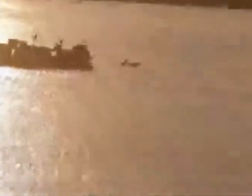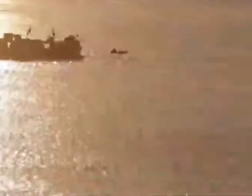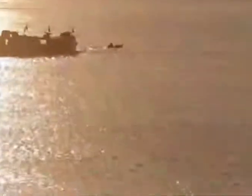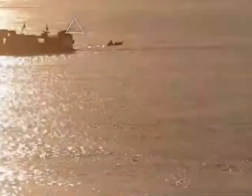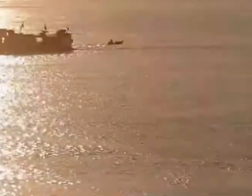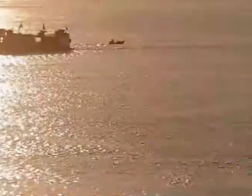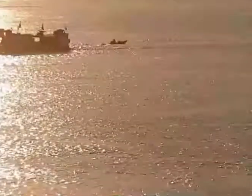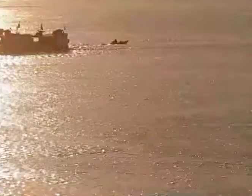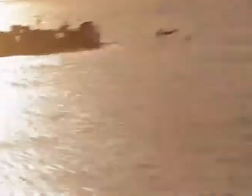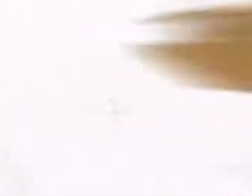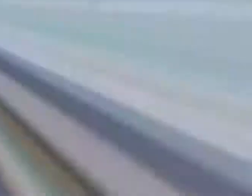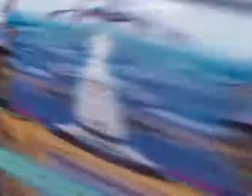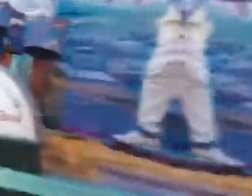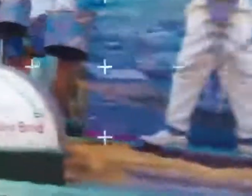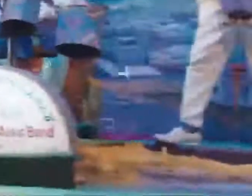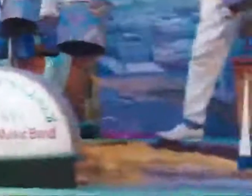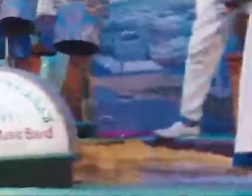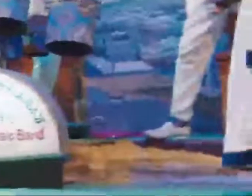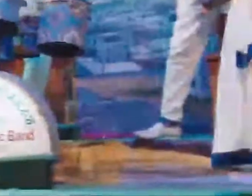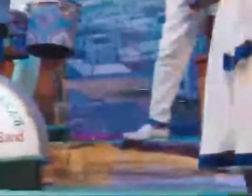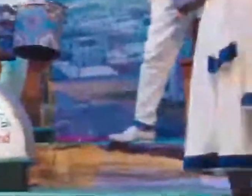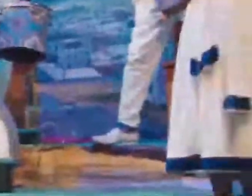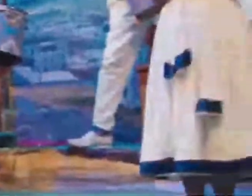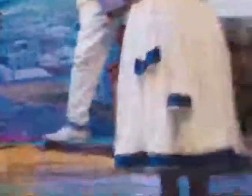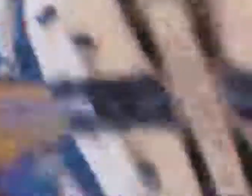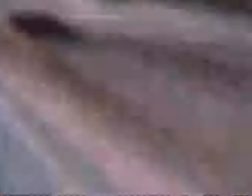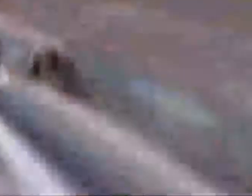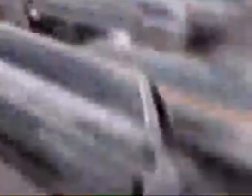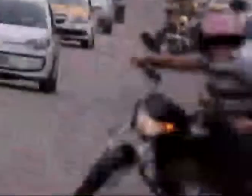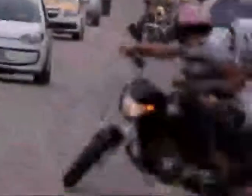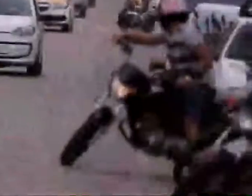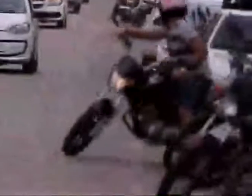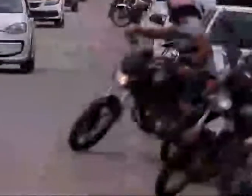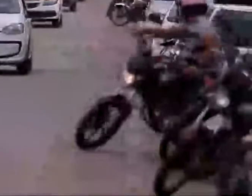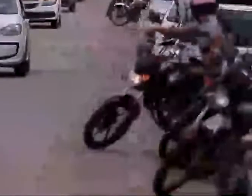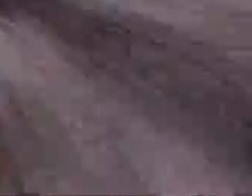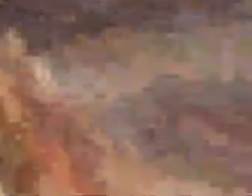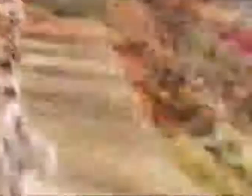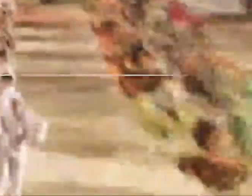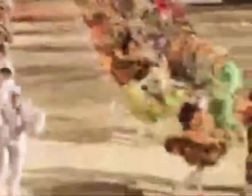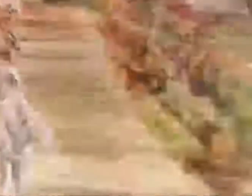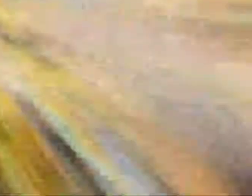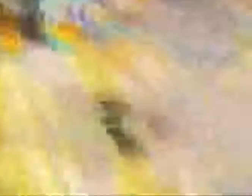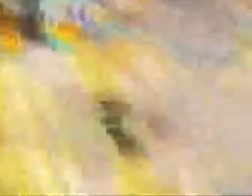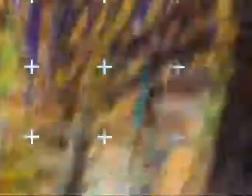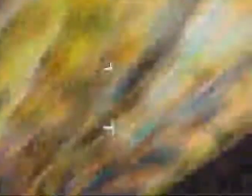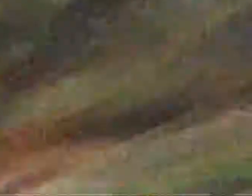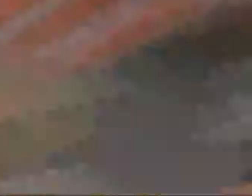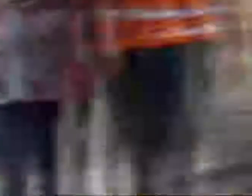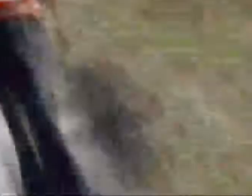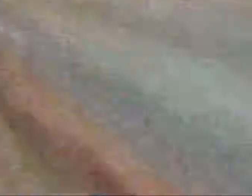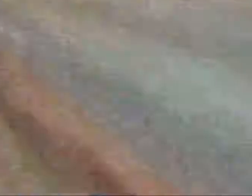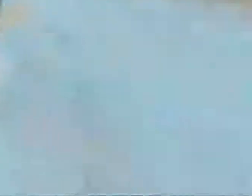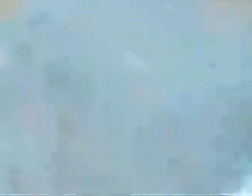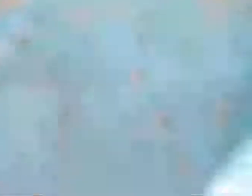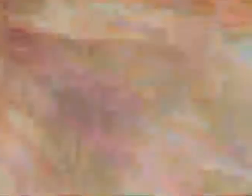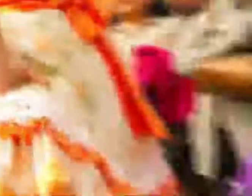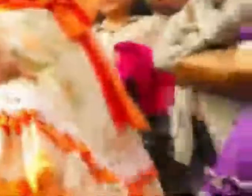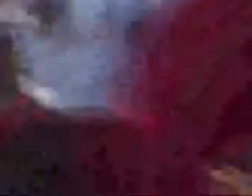E aí E aí E